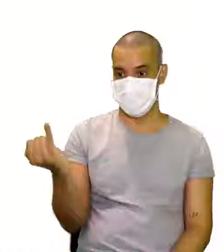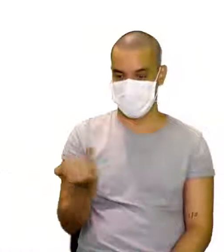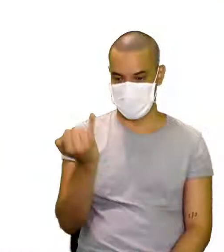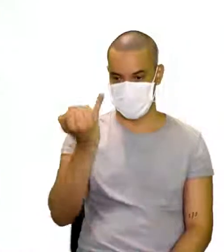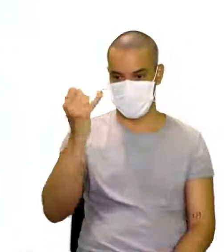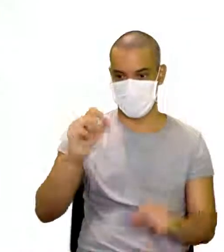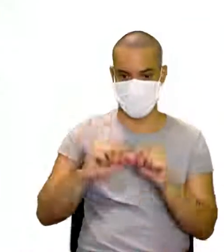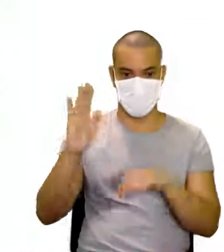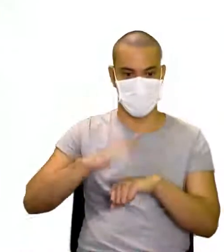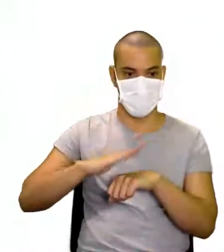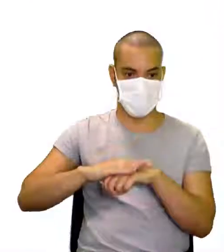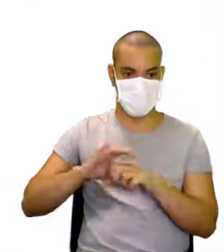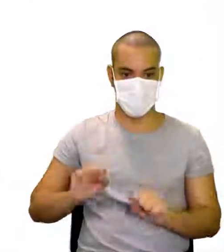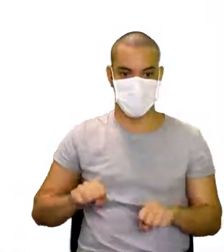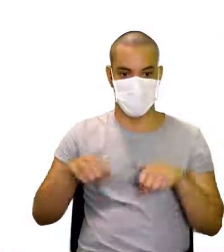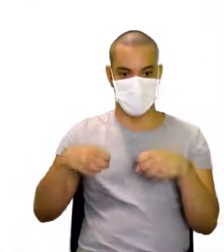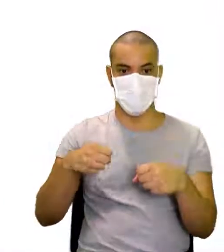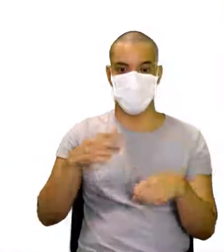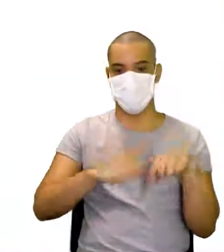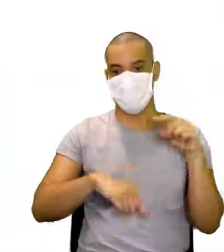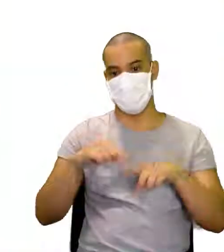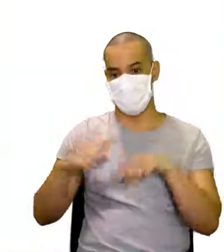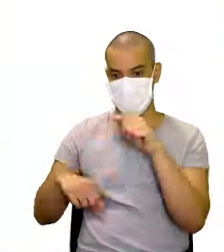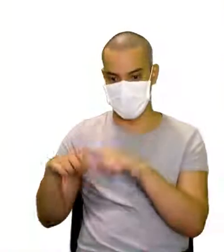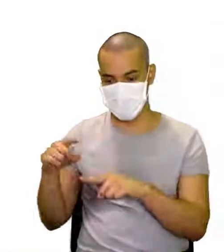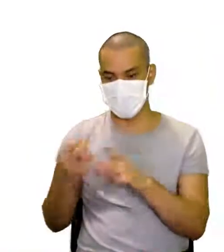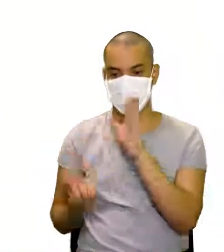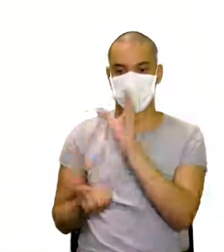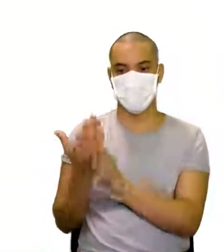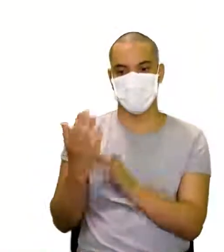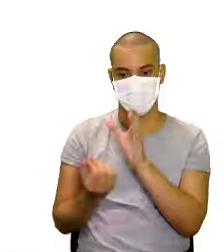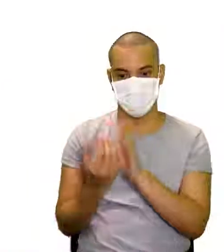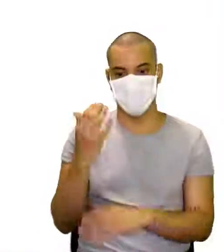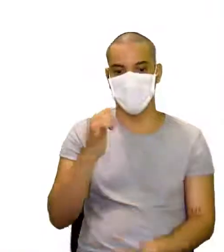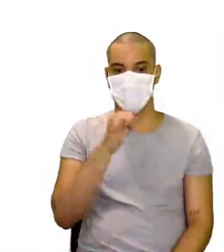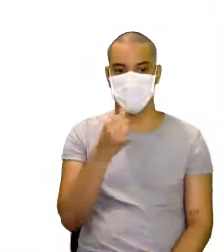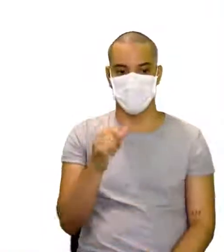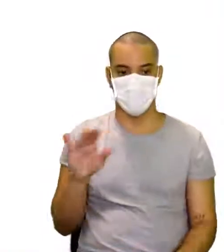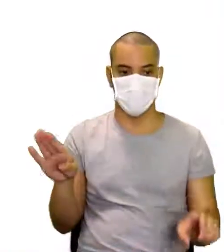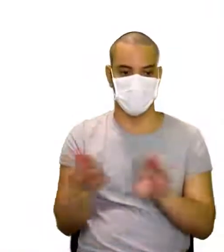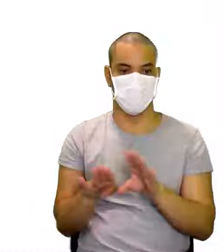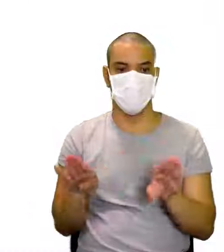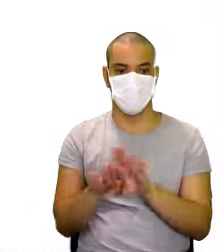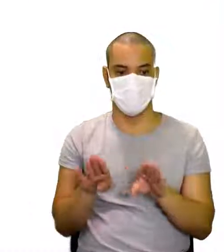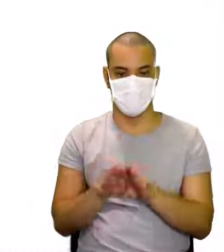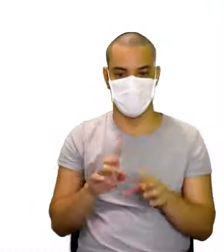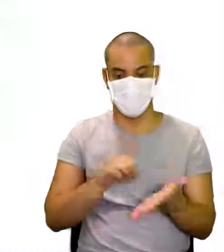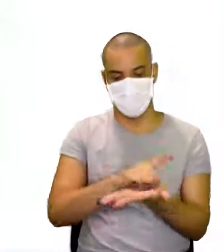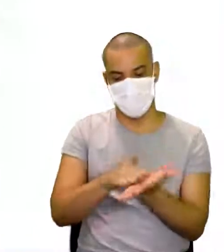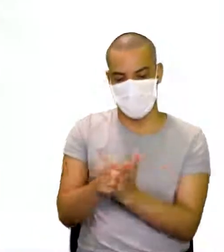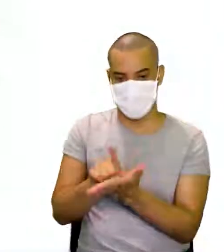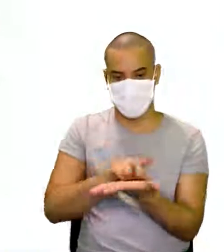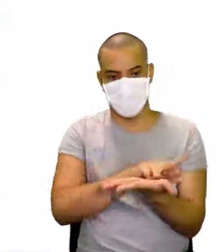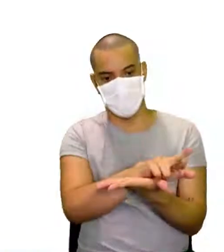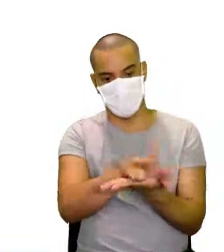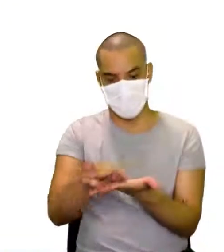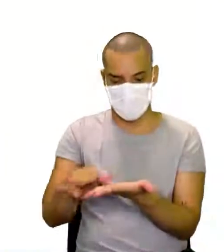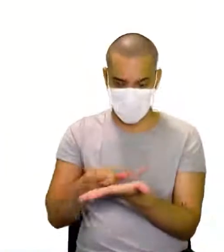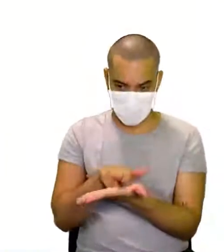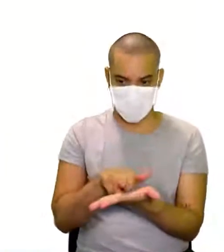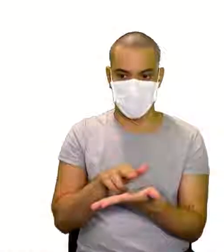na fabricação de aparelhos eletrônicos, geradores elétricos, bússolas, dentre outros.